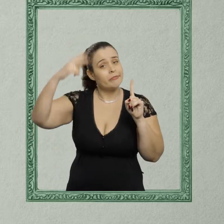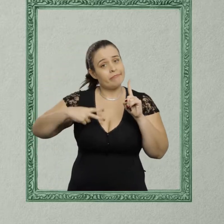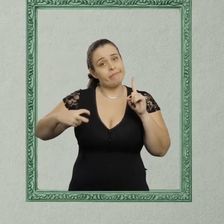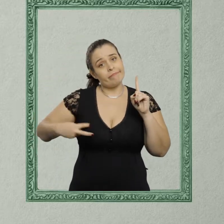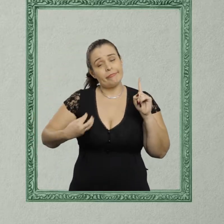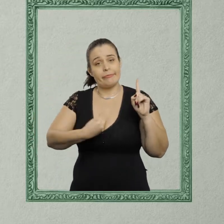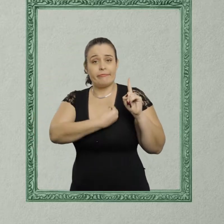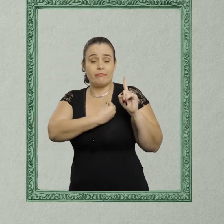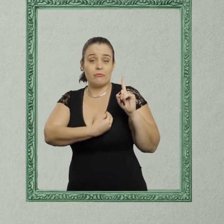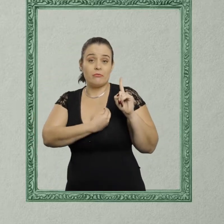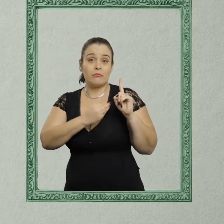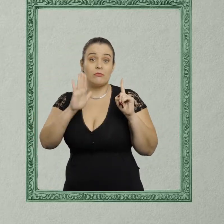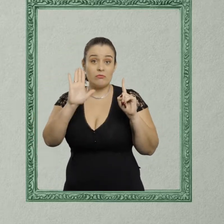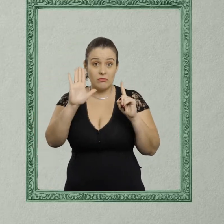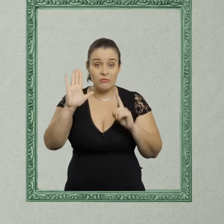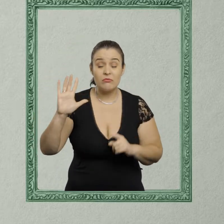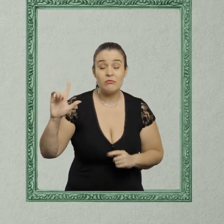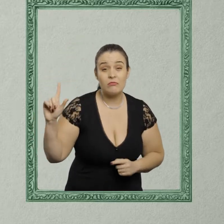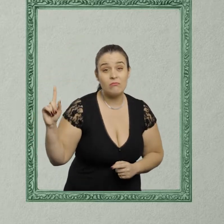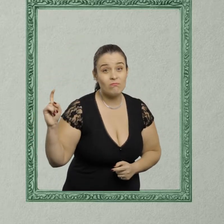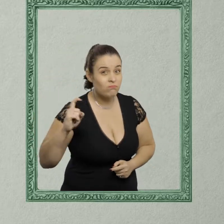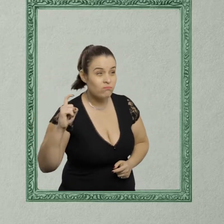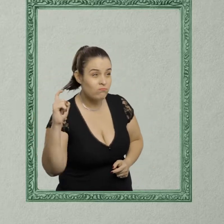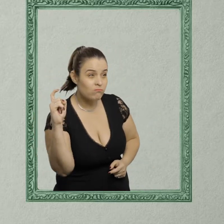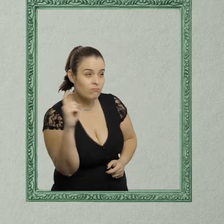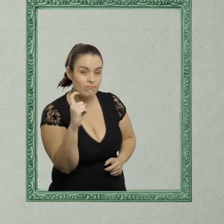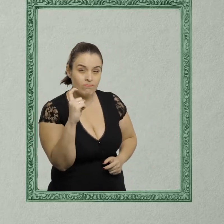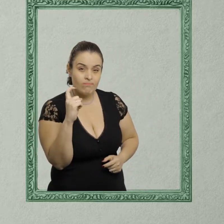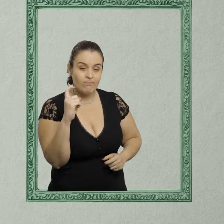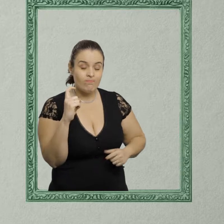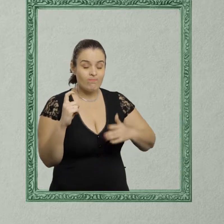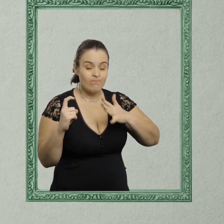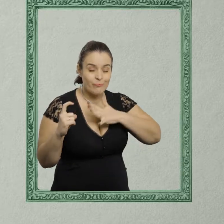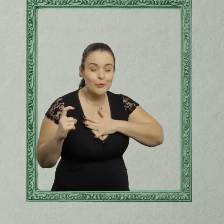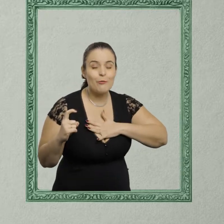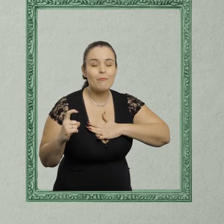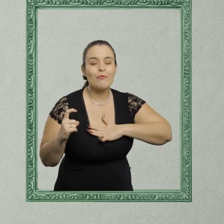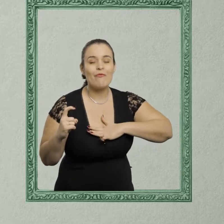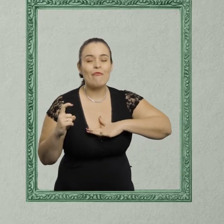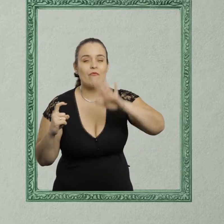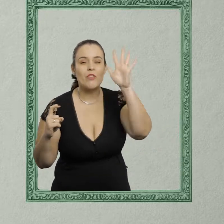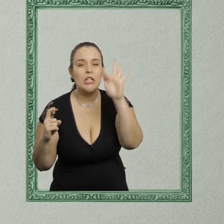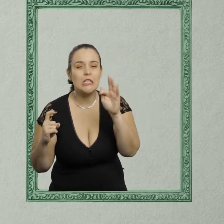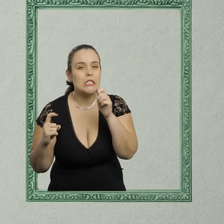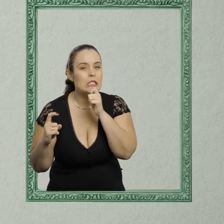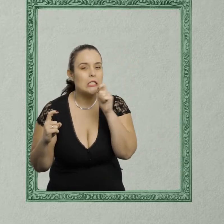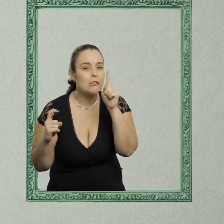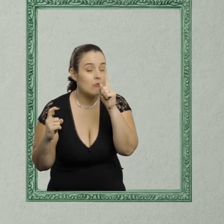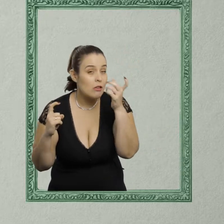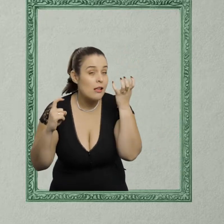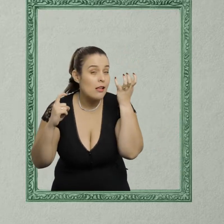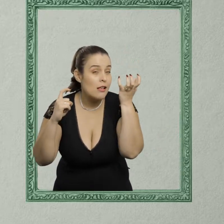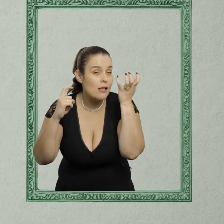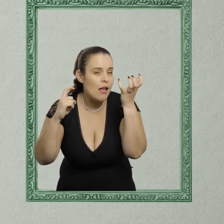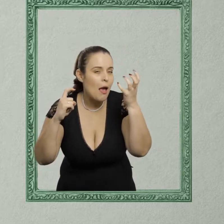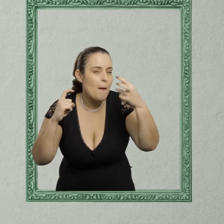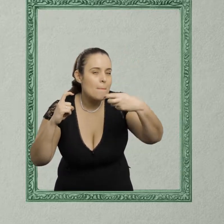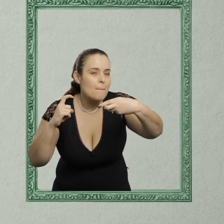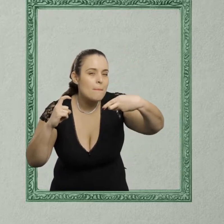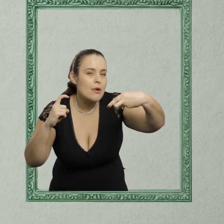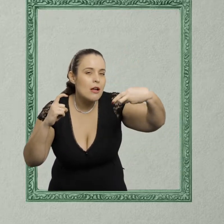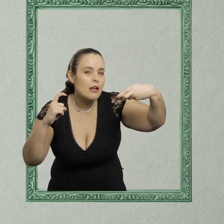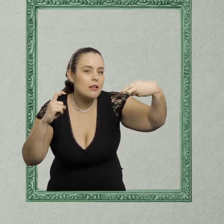que sobreviveu. Mas Capitão Gancho ainda não estava satisfeito. Gancho queria pegar Peter